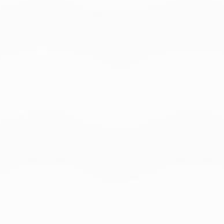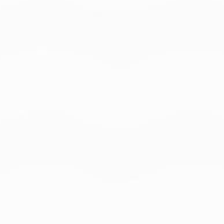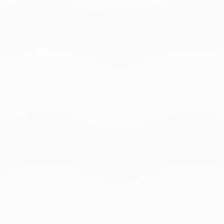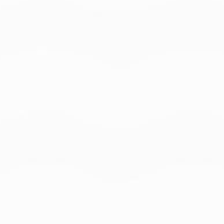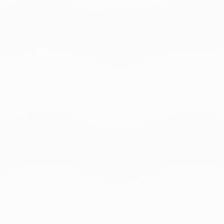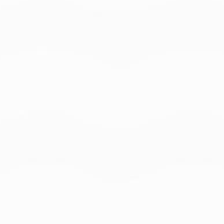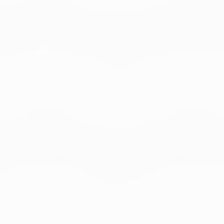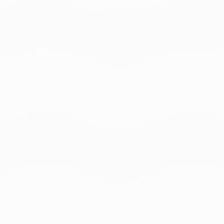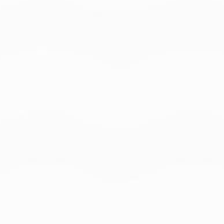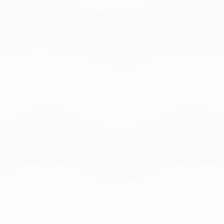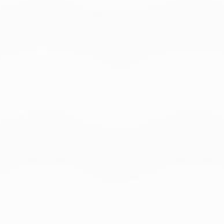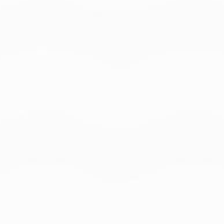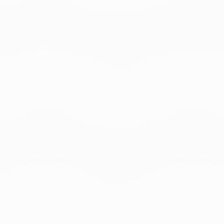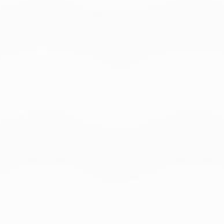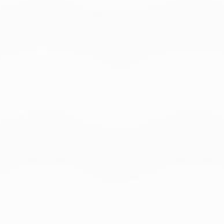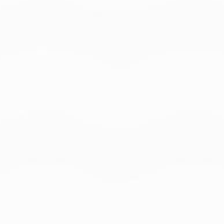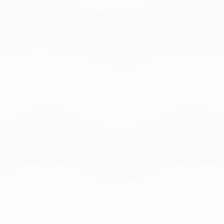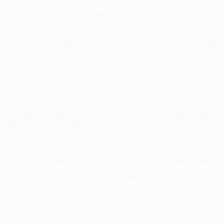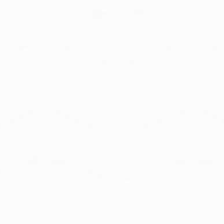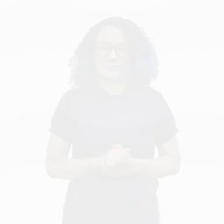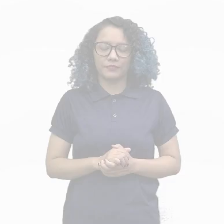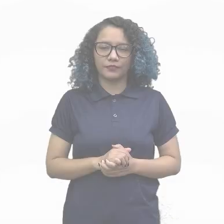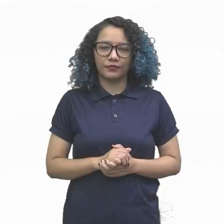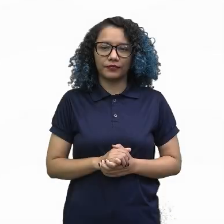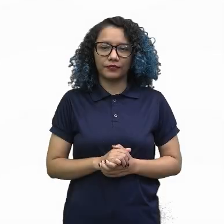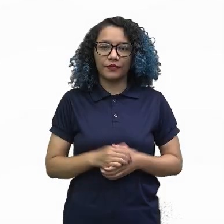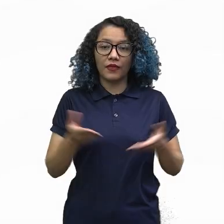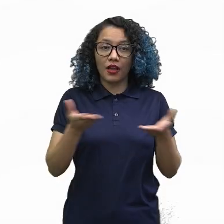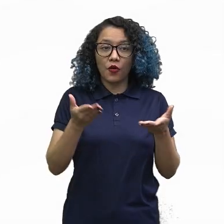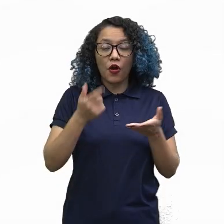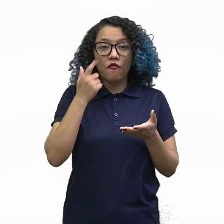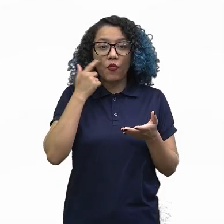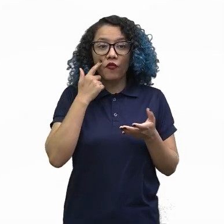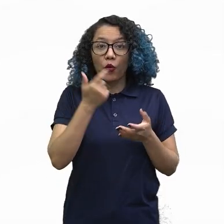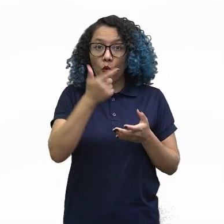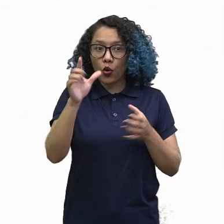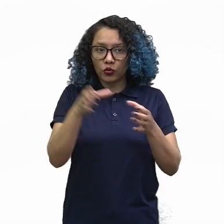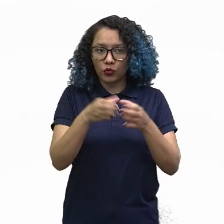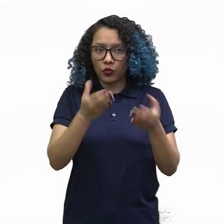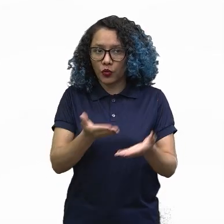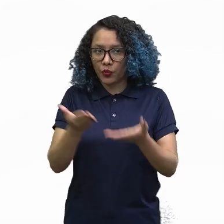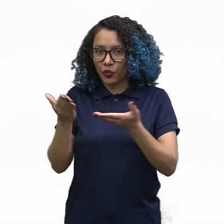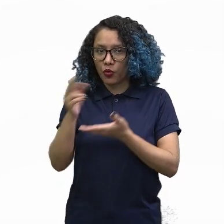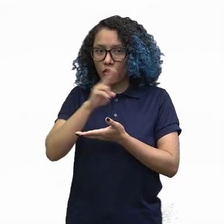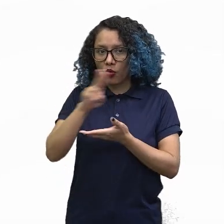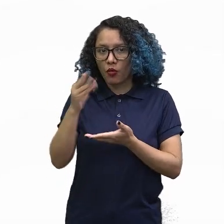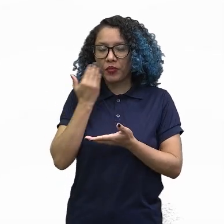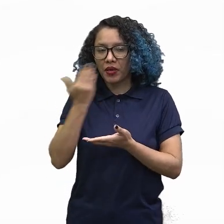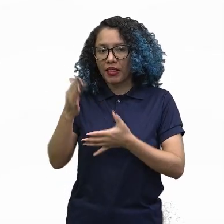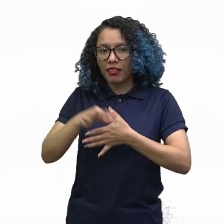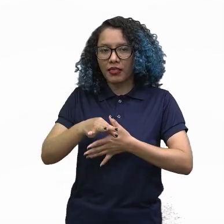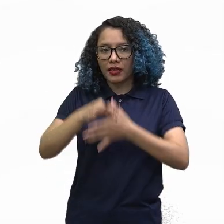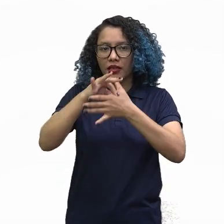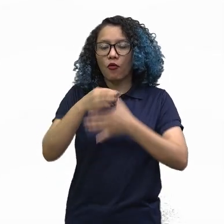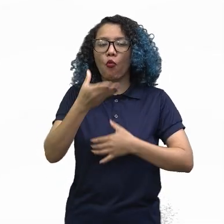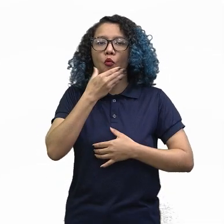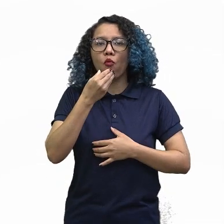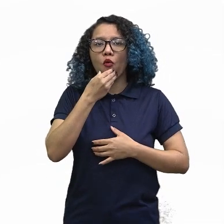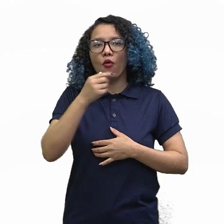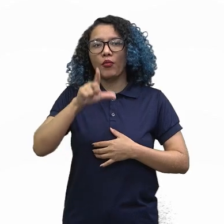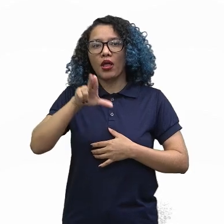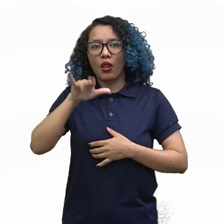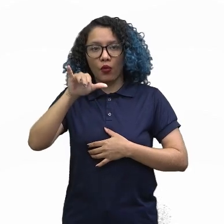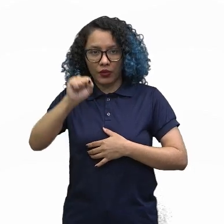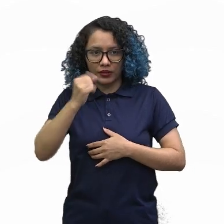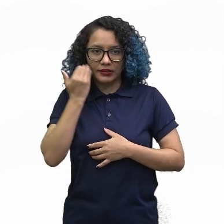aliancistas. Olha, os aliancistas, eles tinham como líder a figura do Luiz Carlos Prestes, tá? No ano